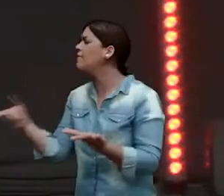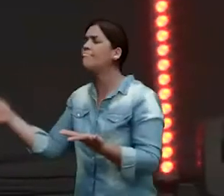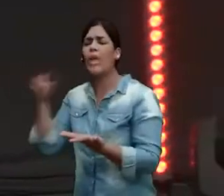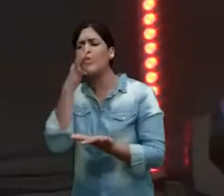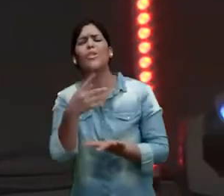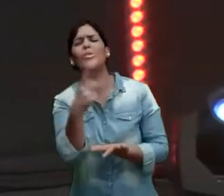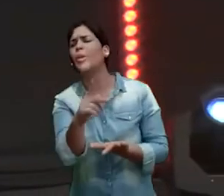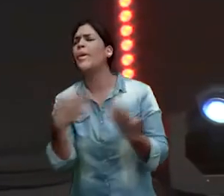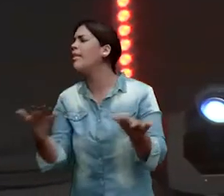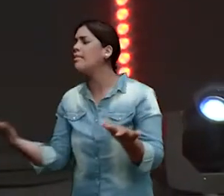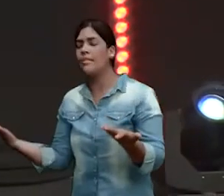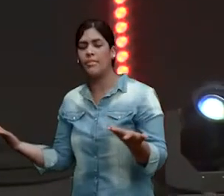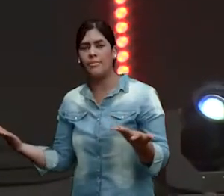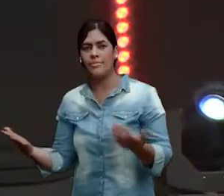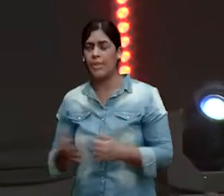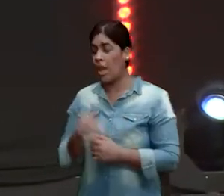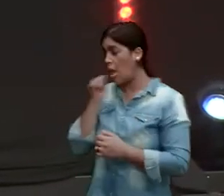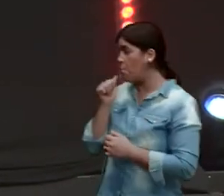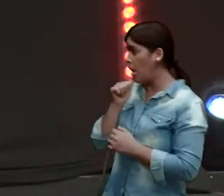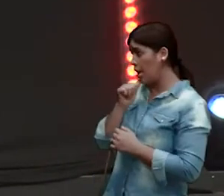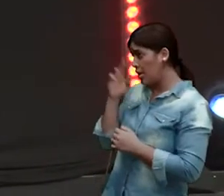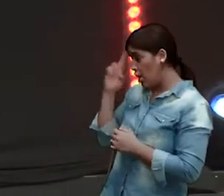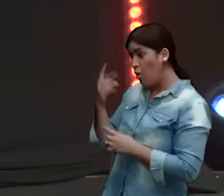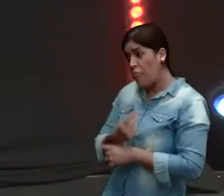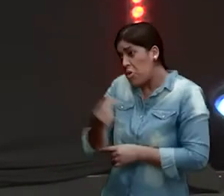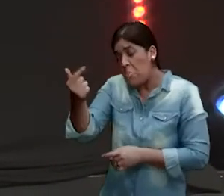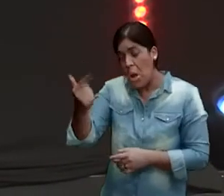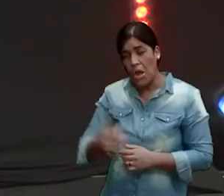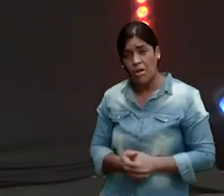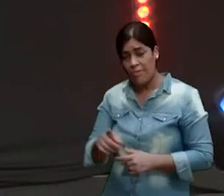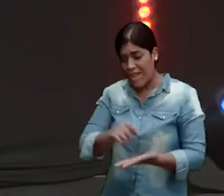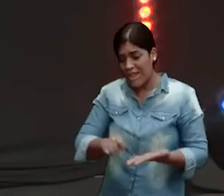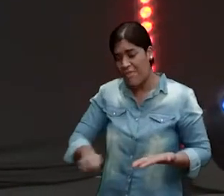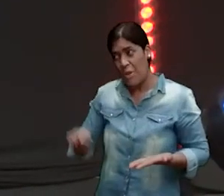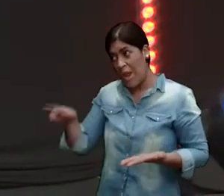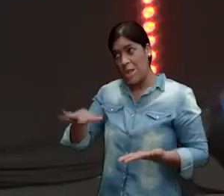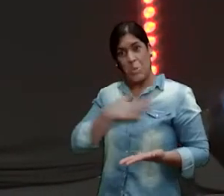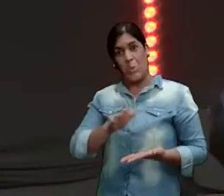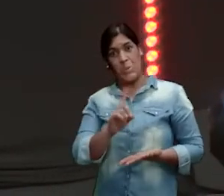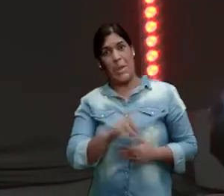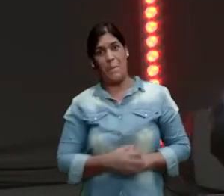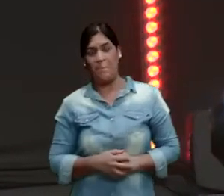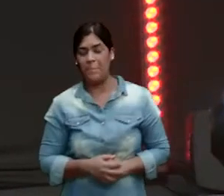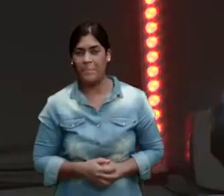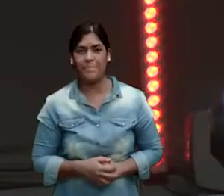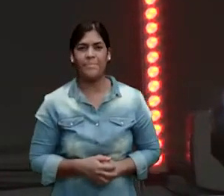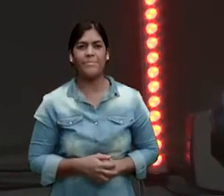ela fala já foram embora Senhor se inscrever os negócios chão aí ele não gostaram não